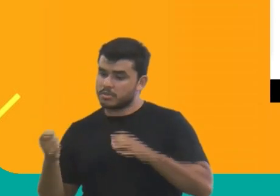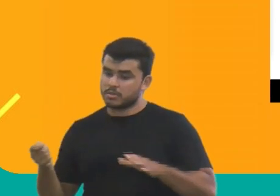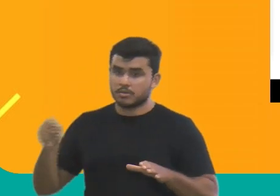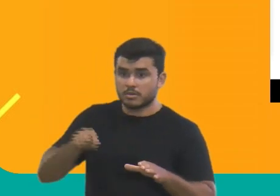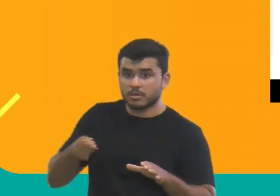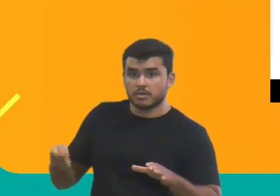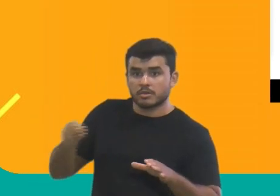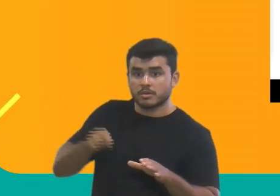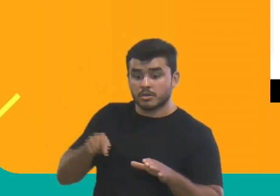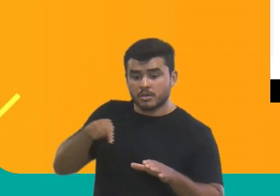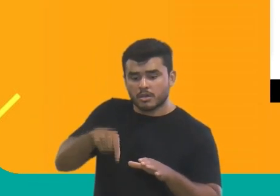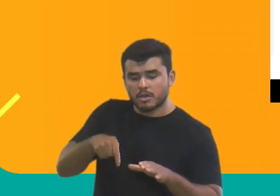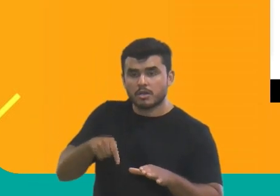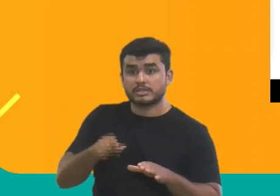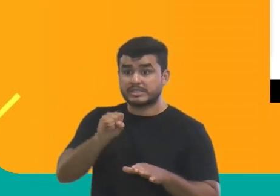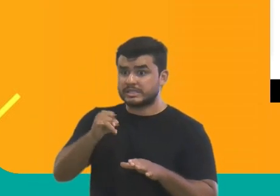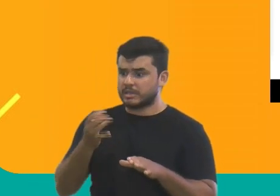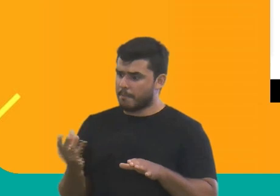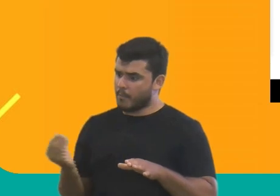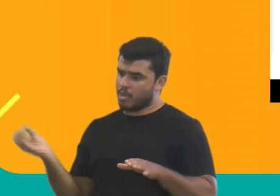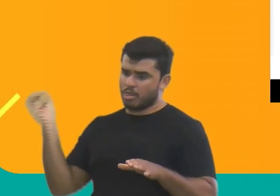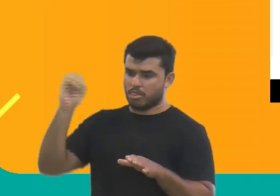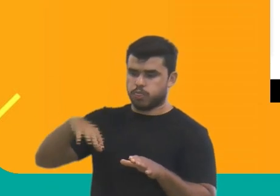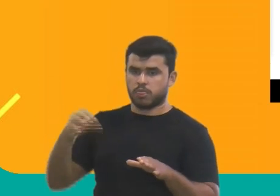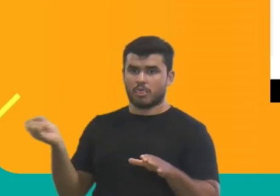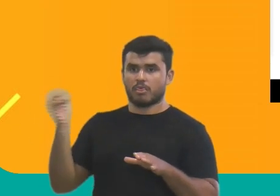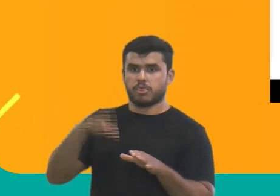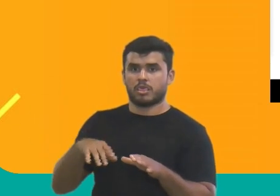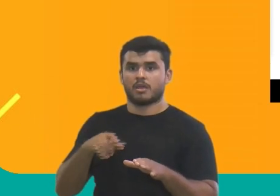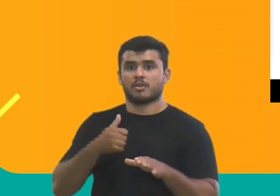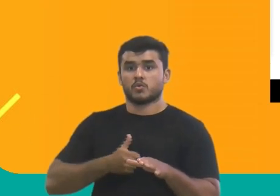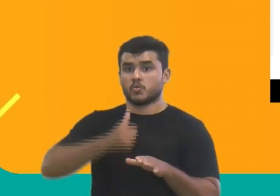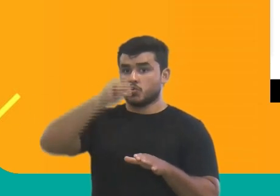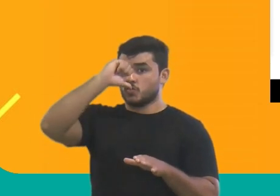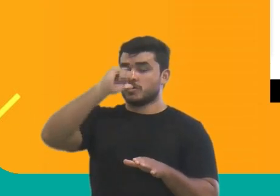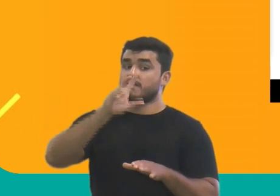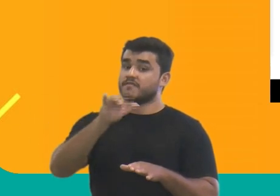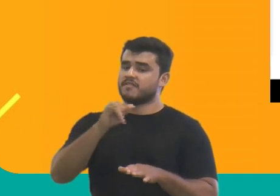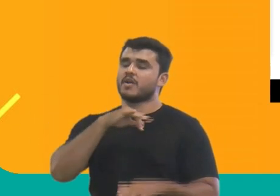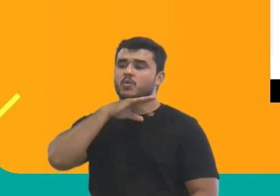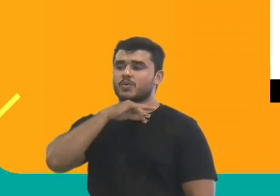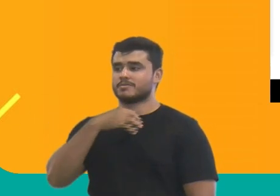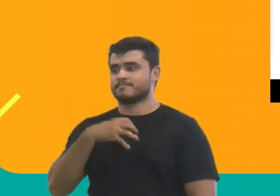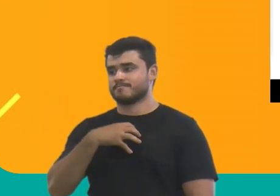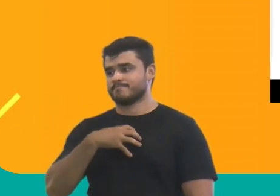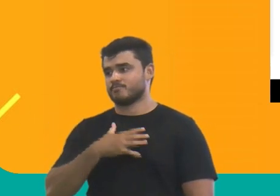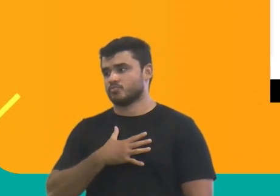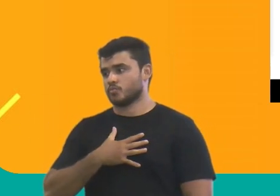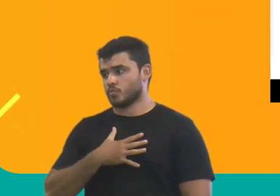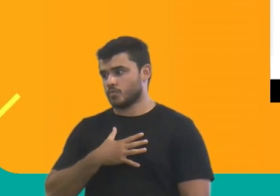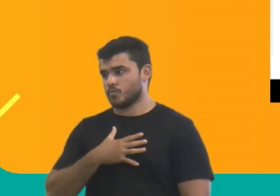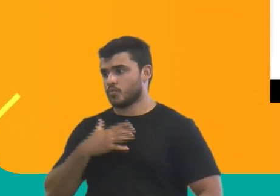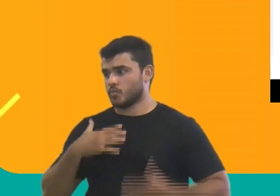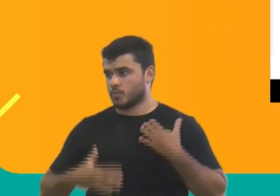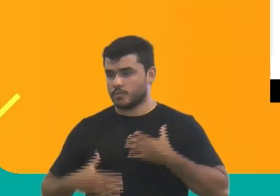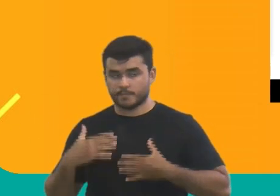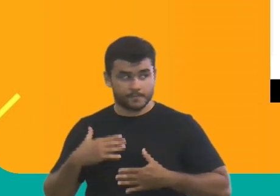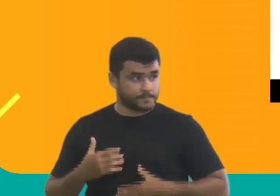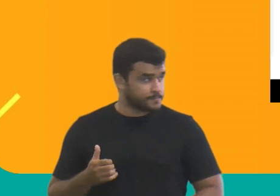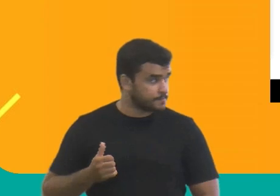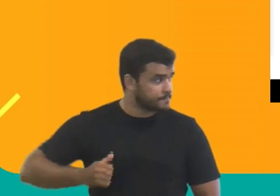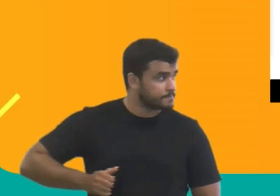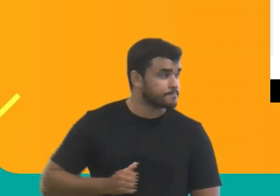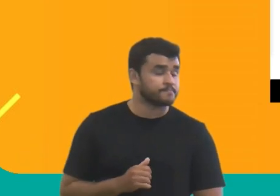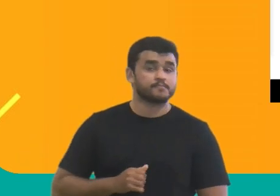causar danos à célula do corpo. Assinale a alternativa correta. Vou já, inclusive, roubar o know-how aqui da minha